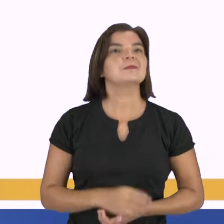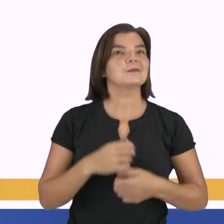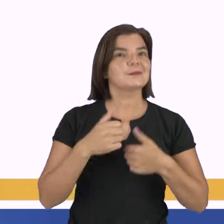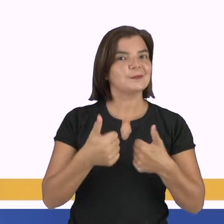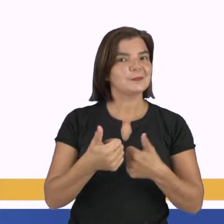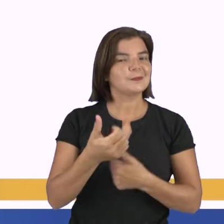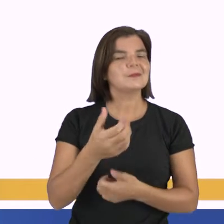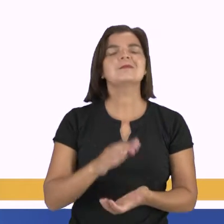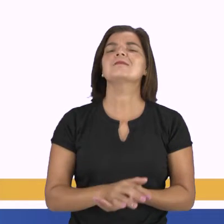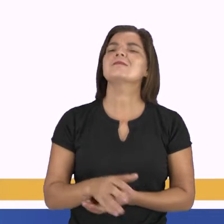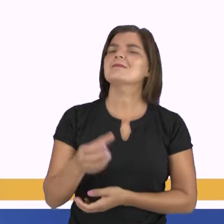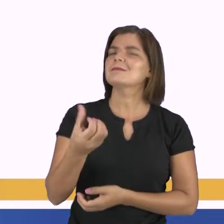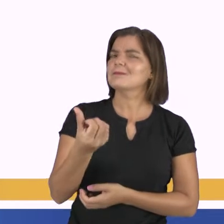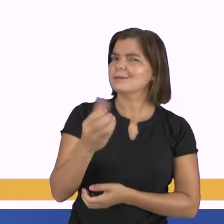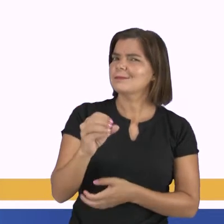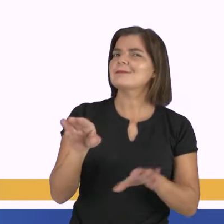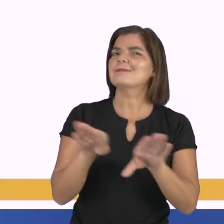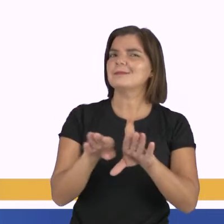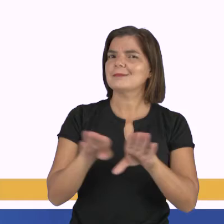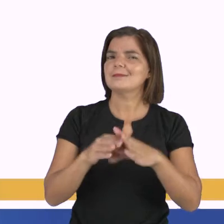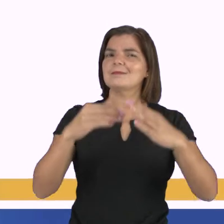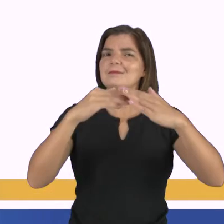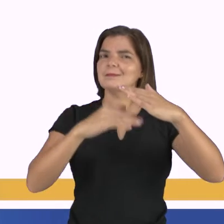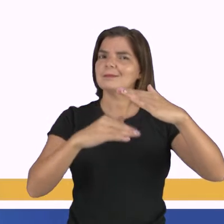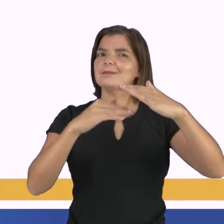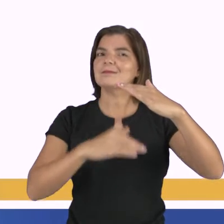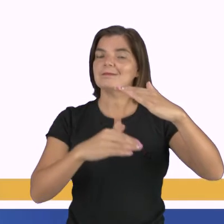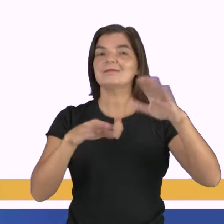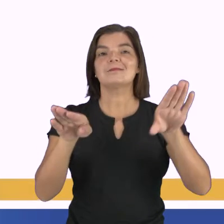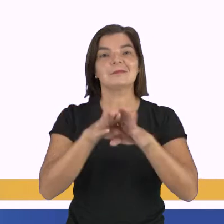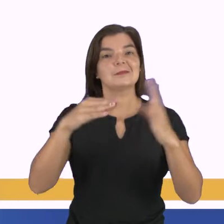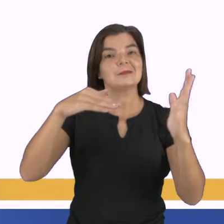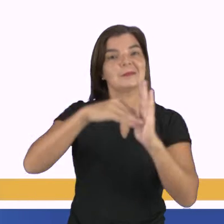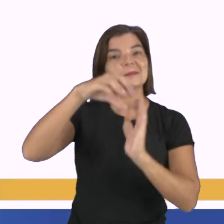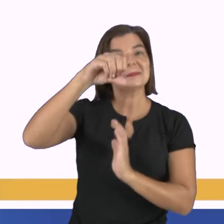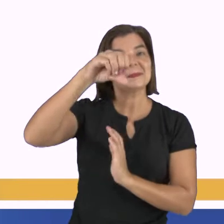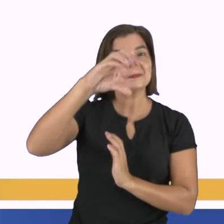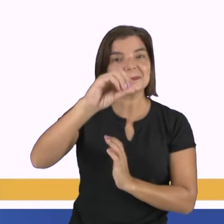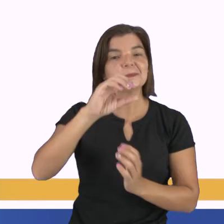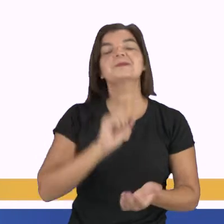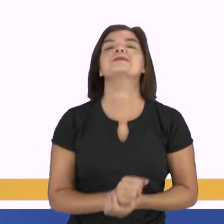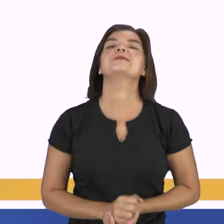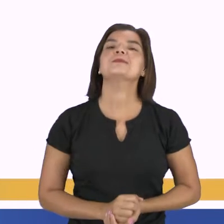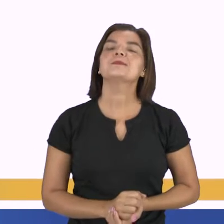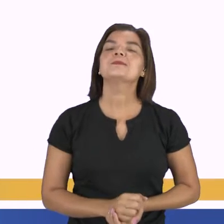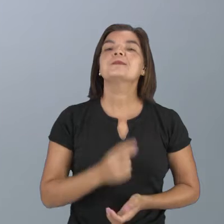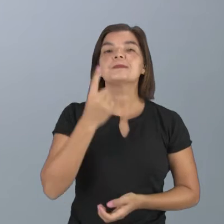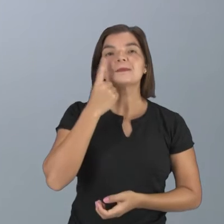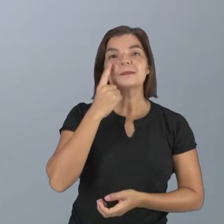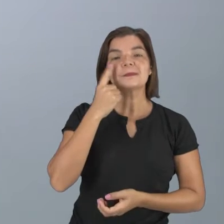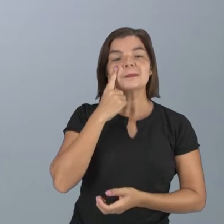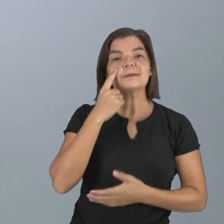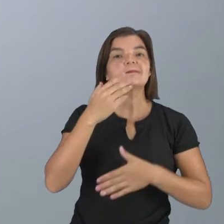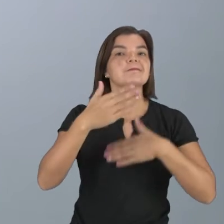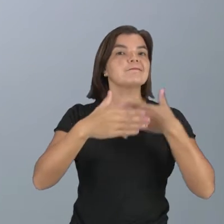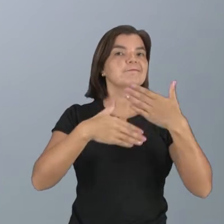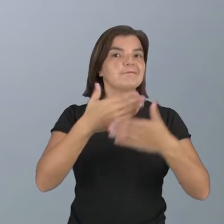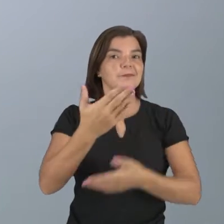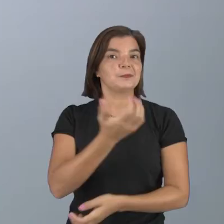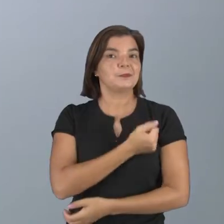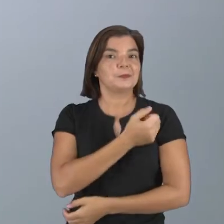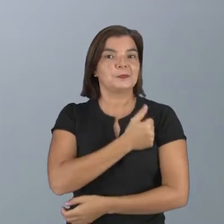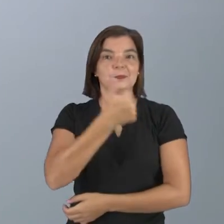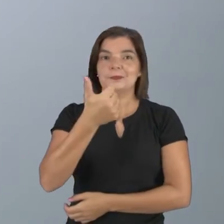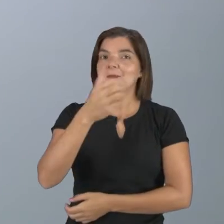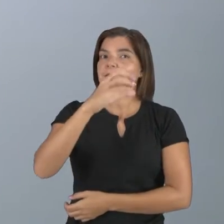¿Vale? Profesor, en 60 también, y vamos a seguir así hasta el 90, ¿está bien? Vamos a tener un cambio a partir del número